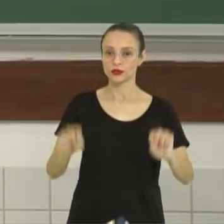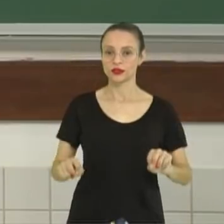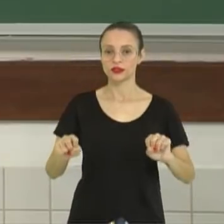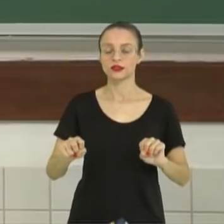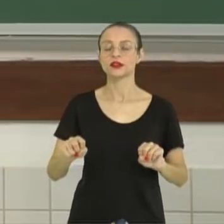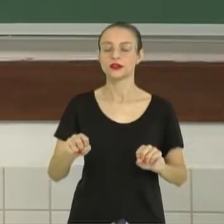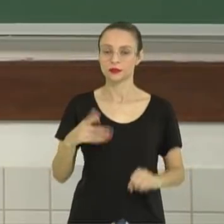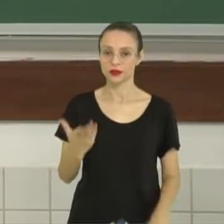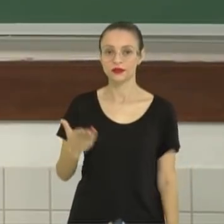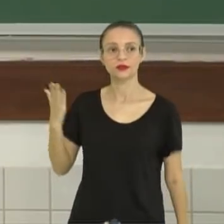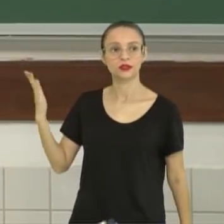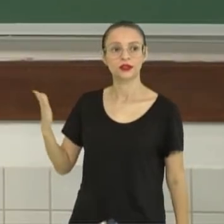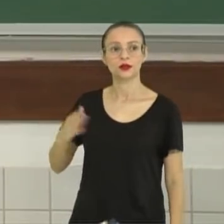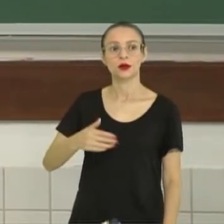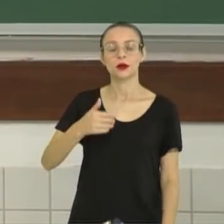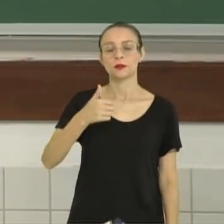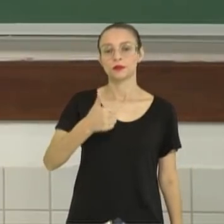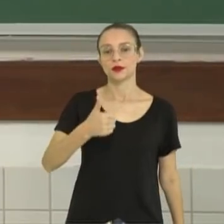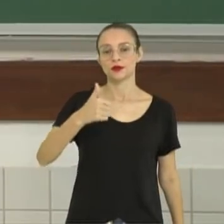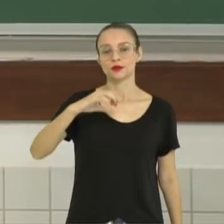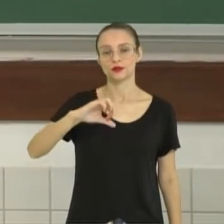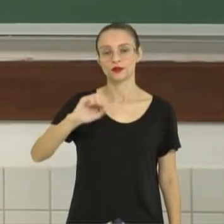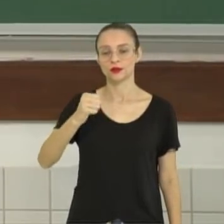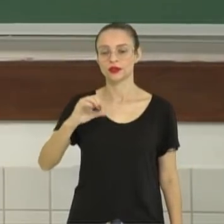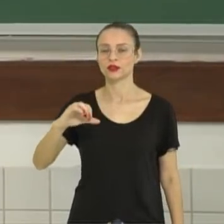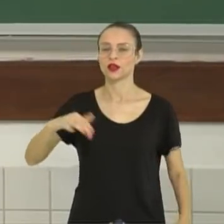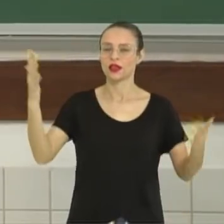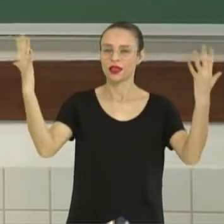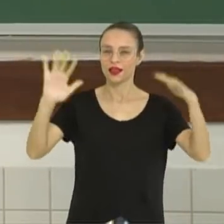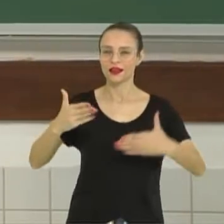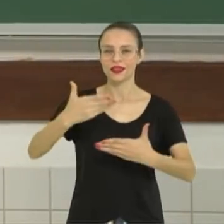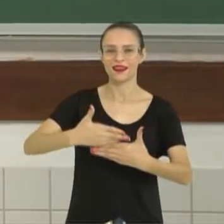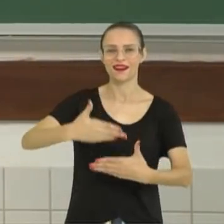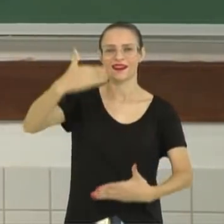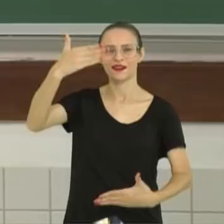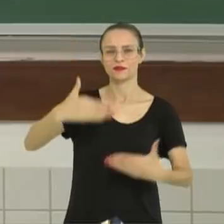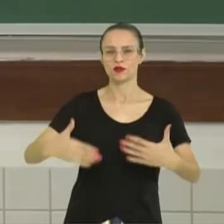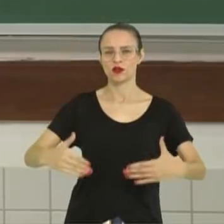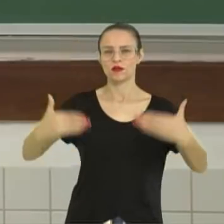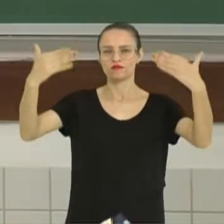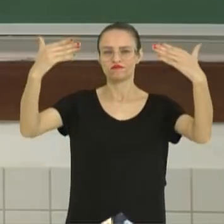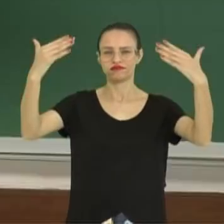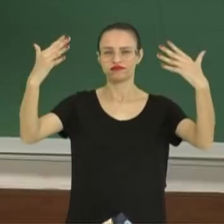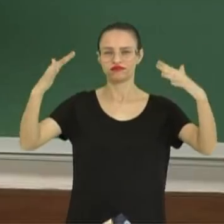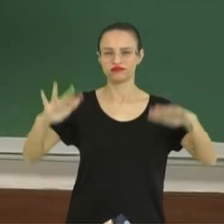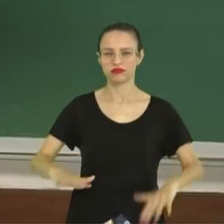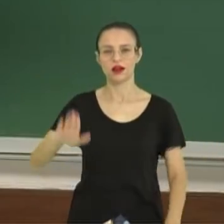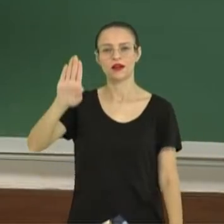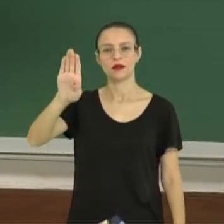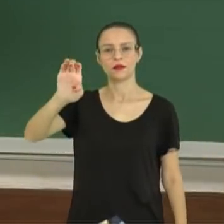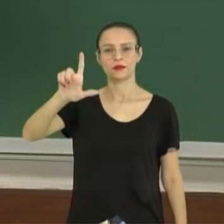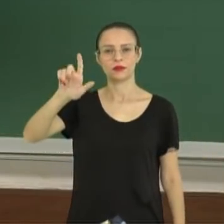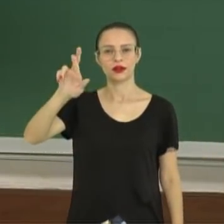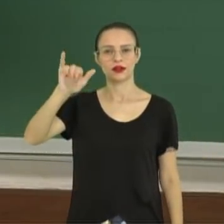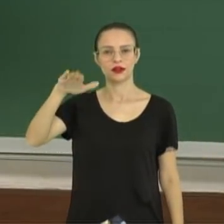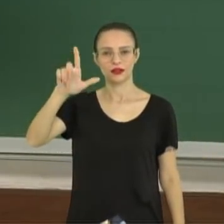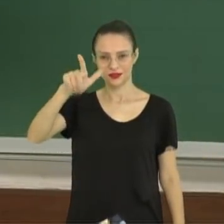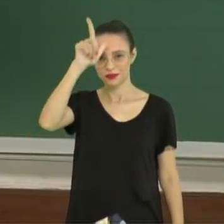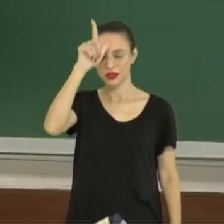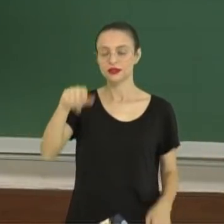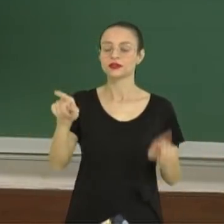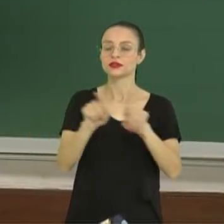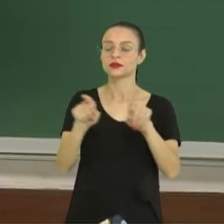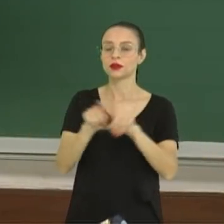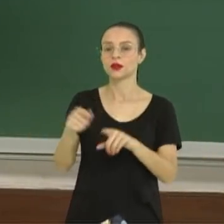de 80, no ano de 1989, a queda do Muro de Berlim e outros acordos foram feitos entre Estados